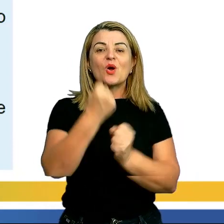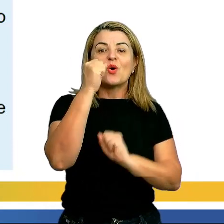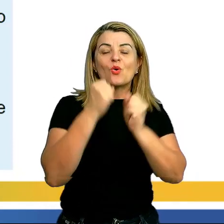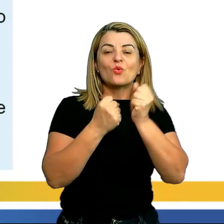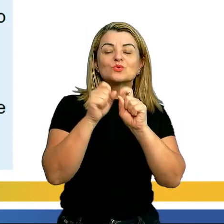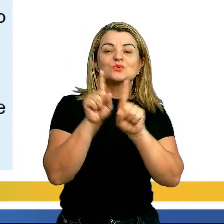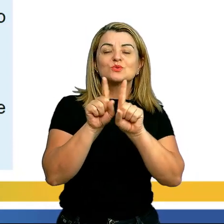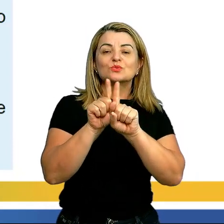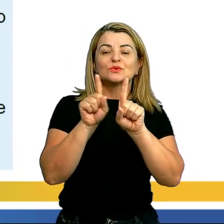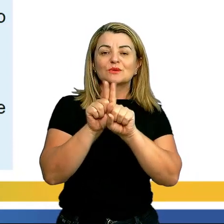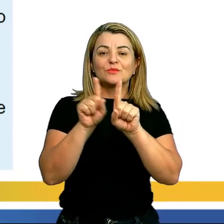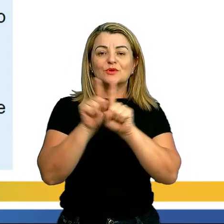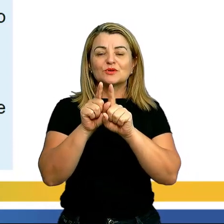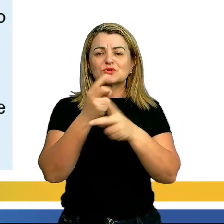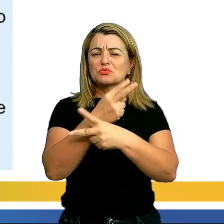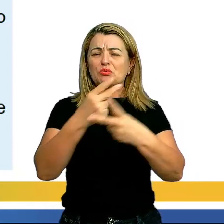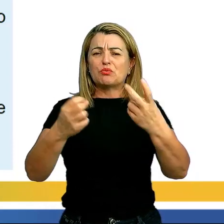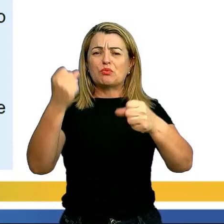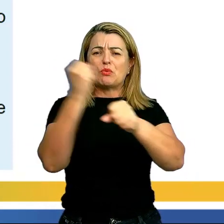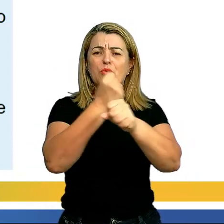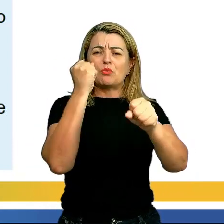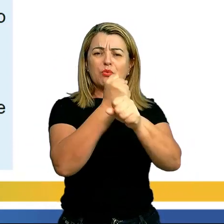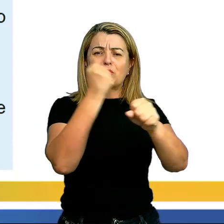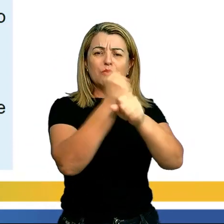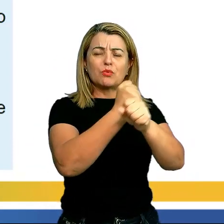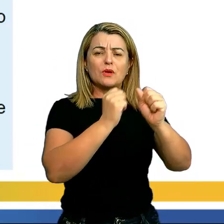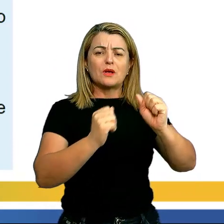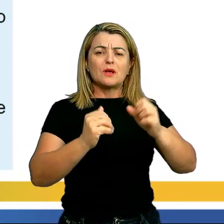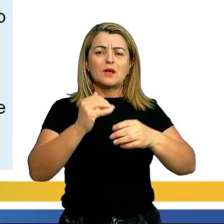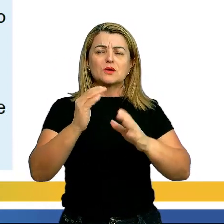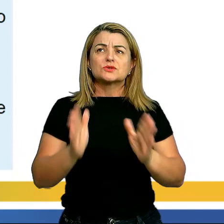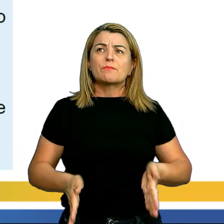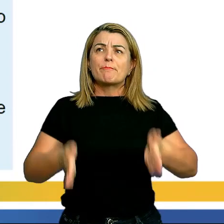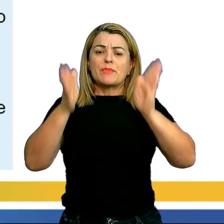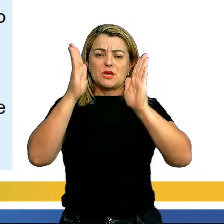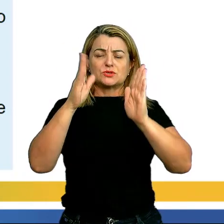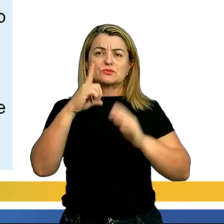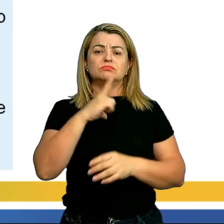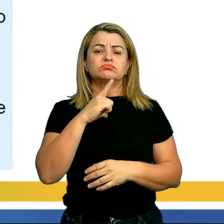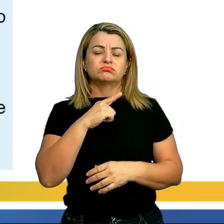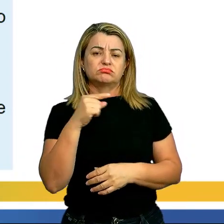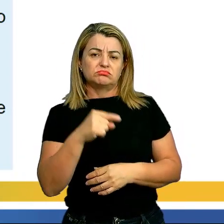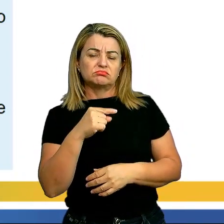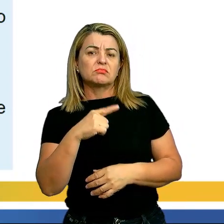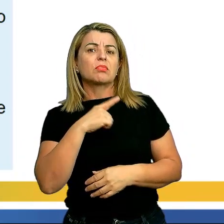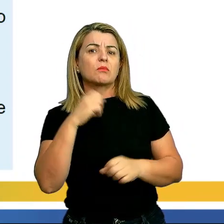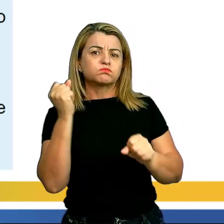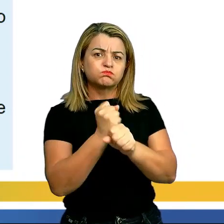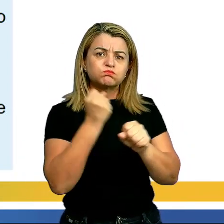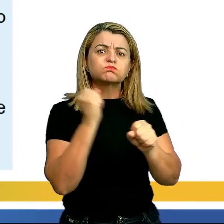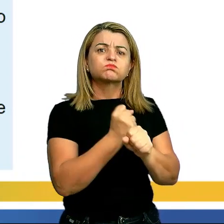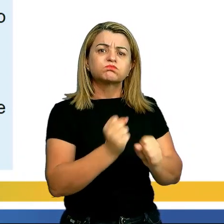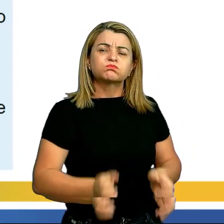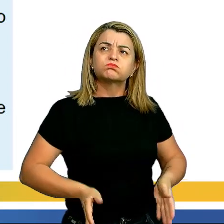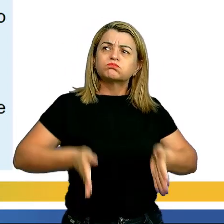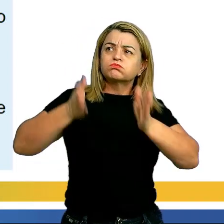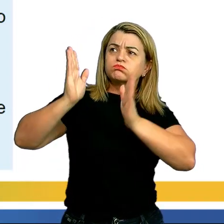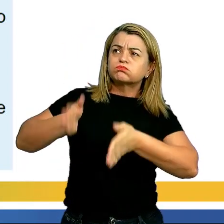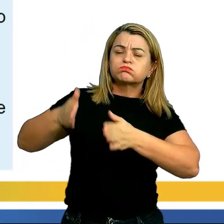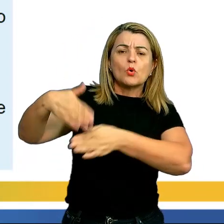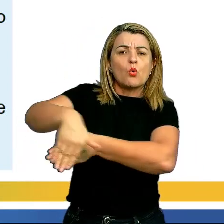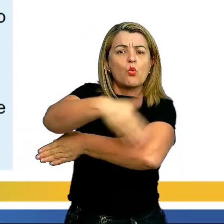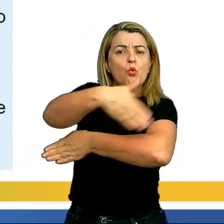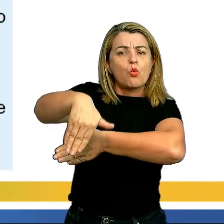de uma grande quantidade de obras públicas. Esse daqui, gente, foi um dos trunfos, tá? A construção de obras públicas, como rodovias